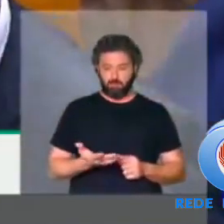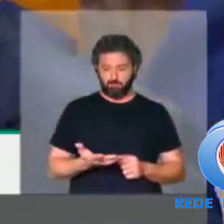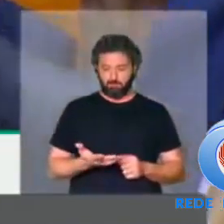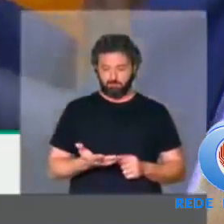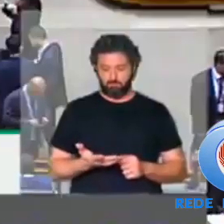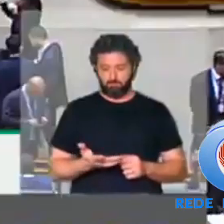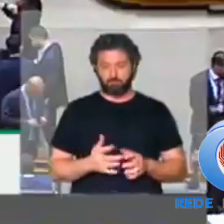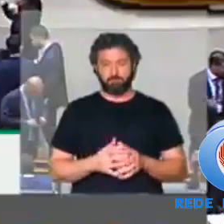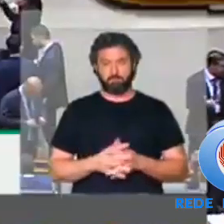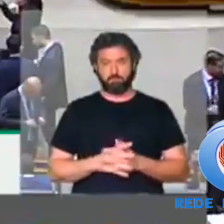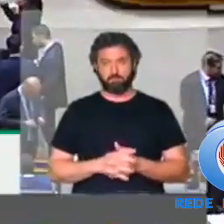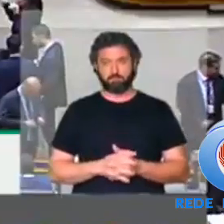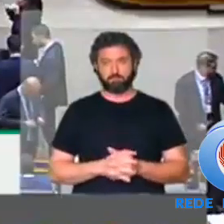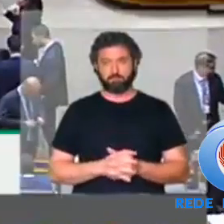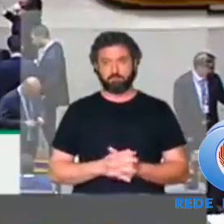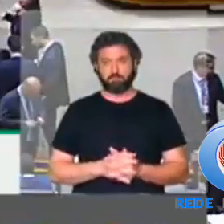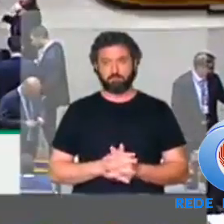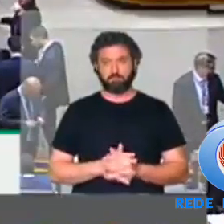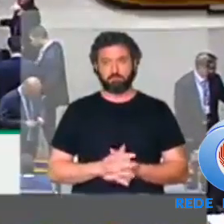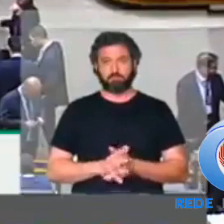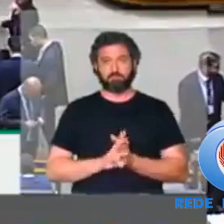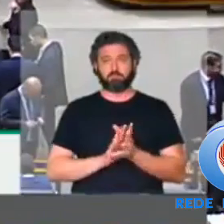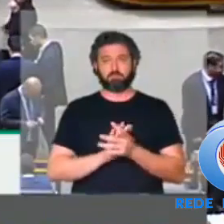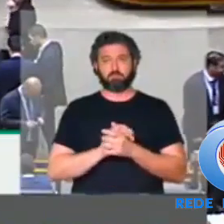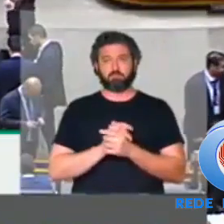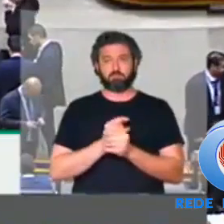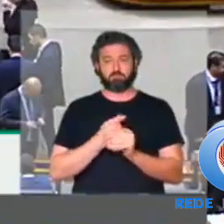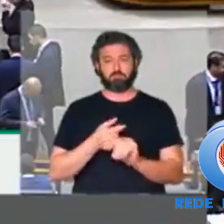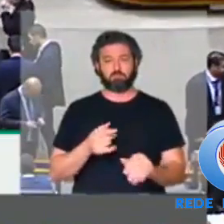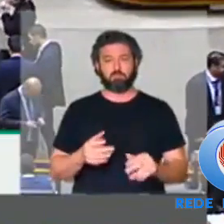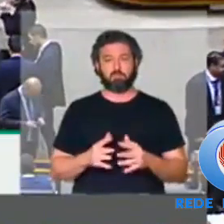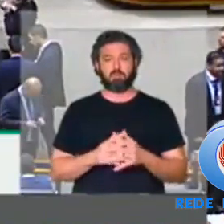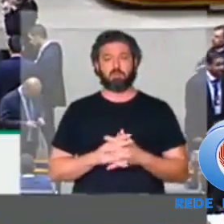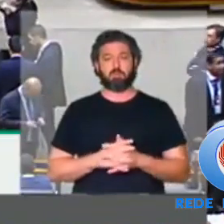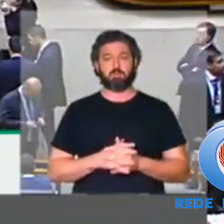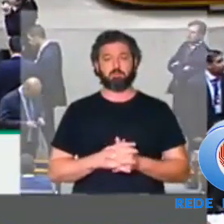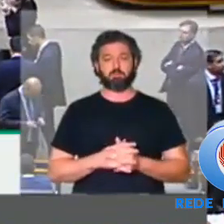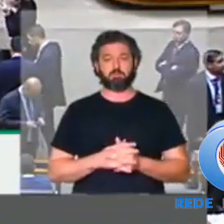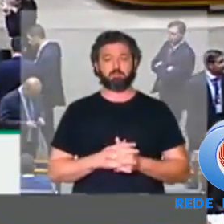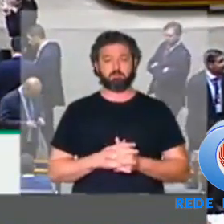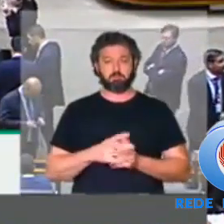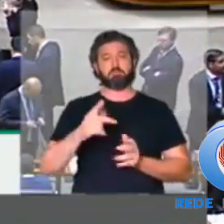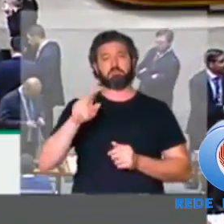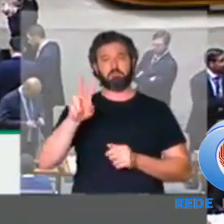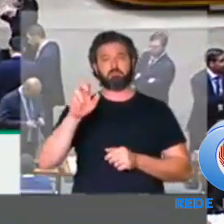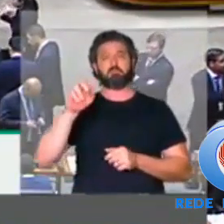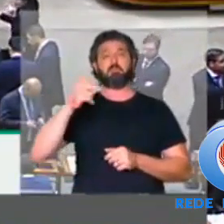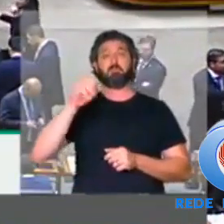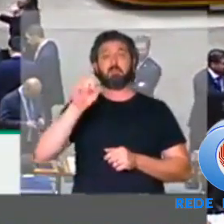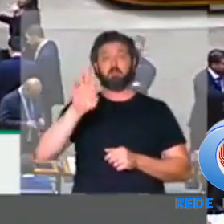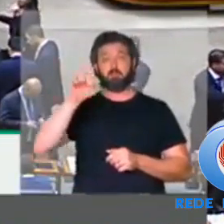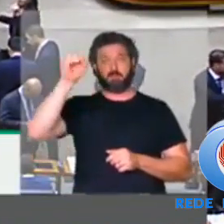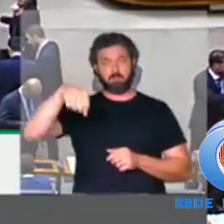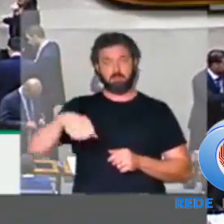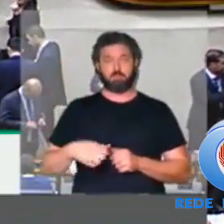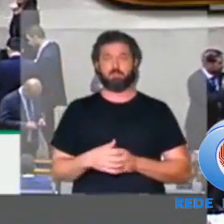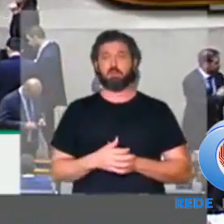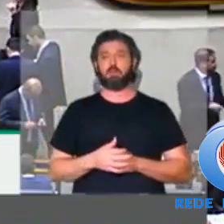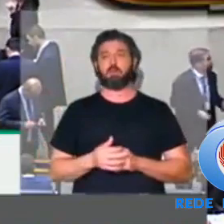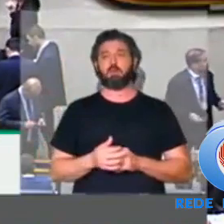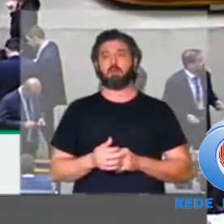Senhor presidente, solidariedade, vota sim. A orientação do PV sim, também avante. É sim, senhor presidente. PSDB orienta sim,